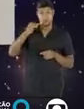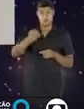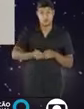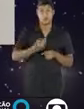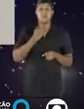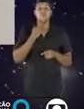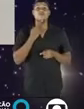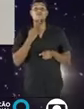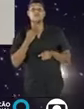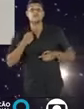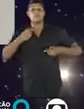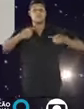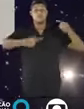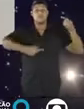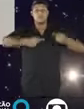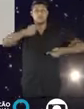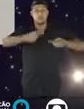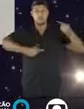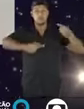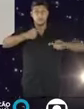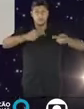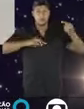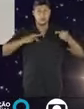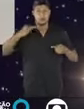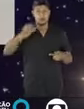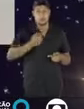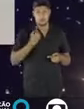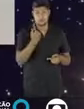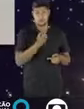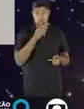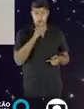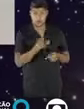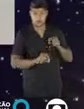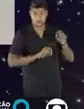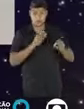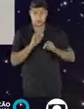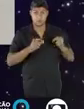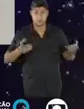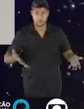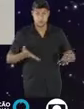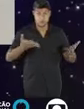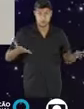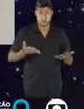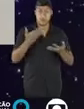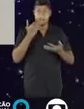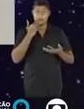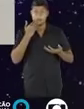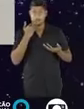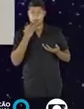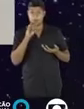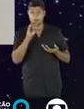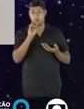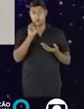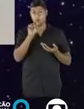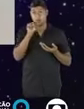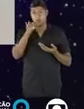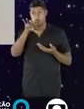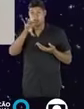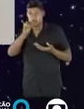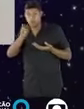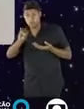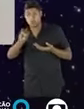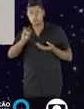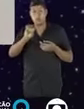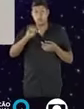de vontade política, política no sentido de todos nós, a gente consegue alimentar o mundo com um alimento orgânico. Eu acho que a gente